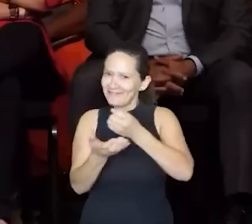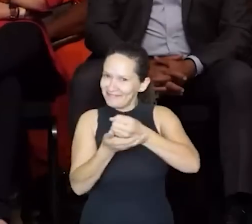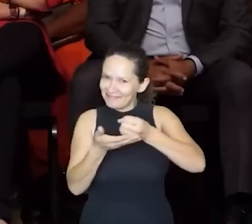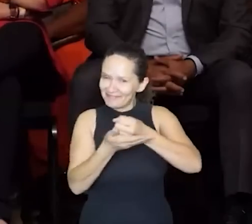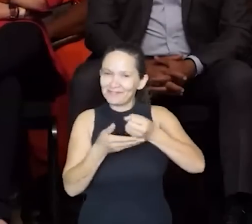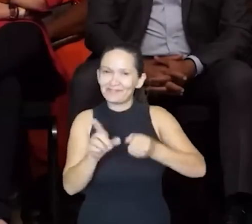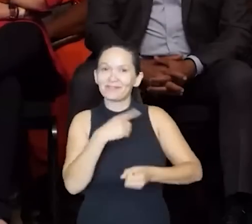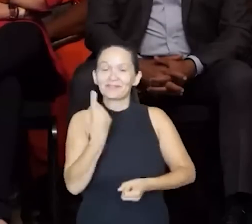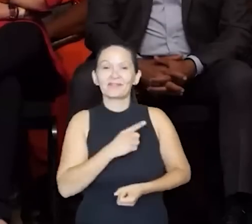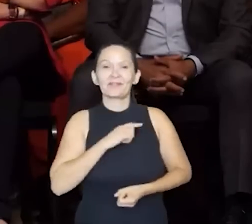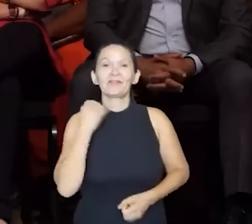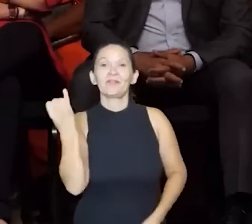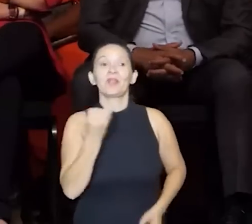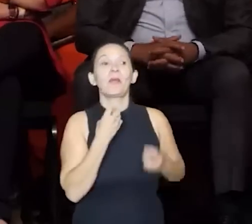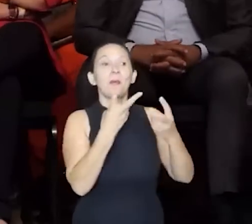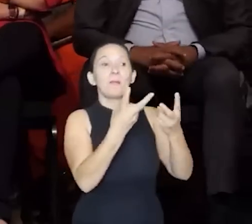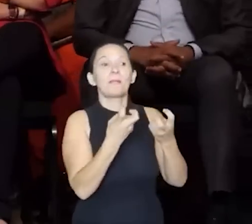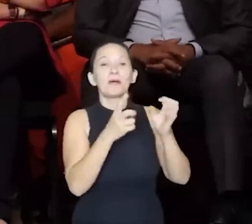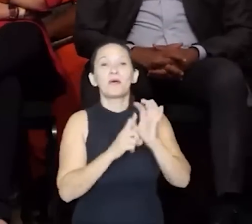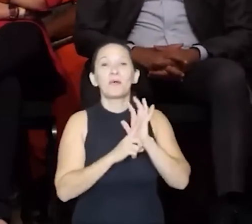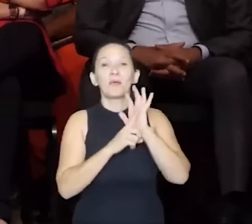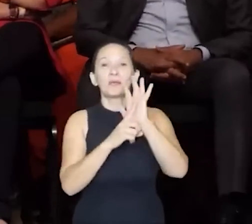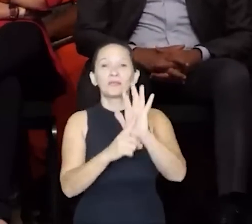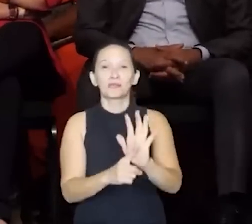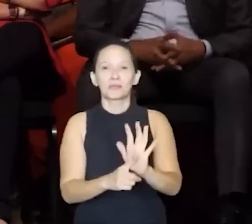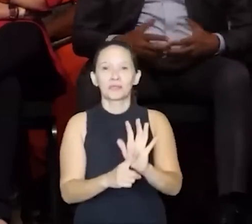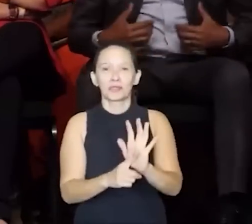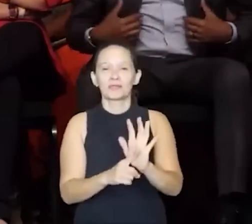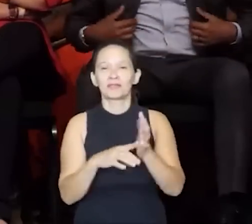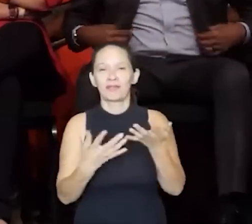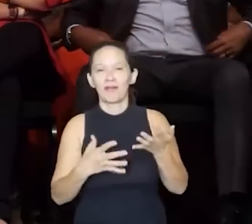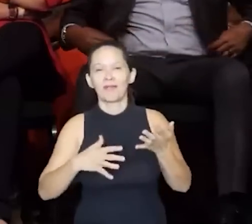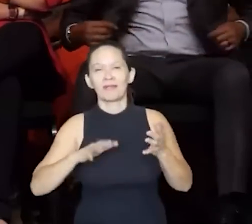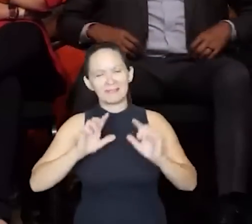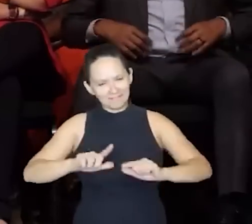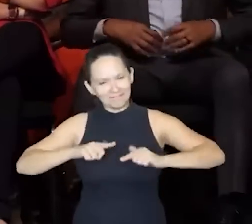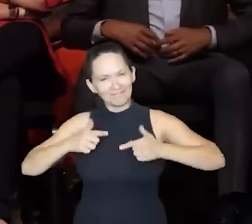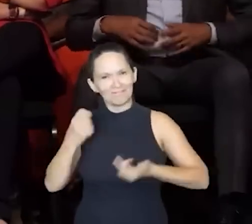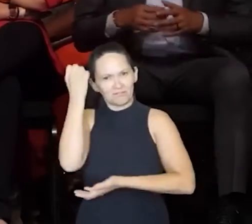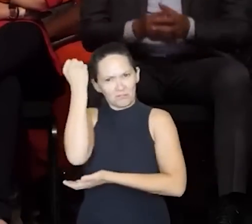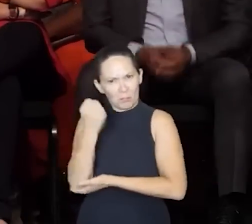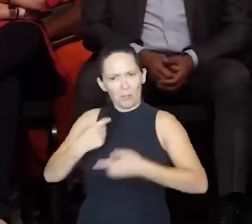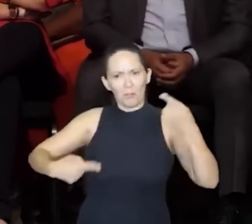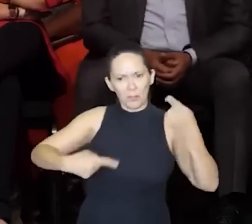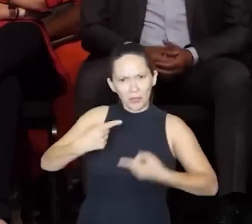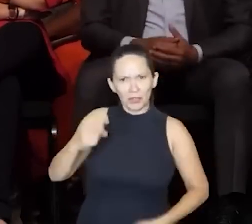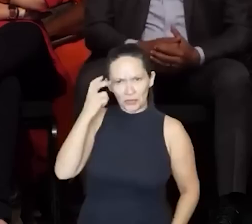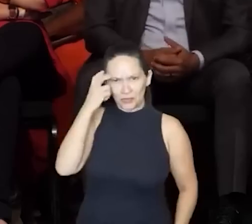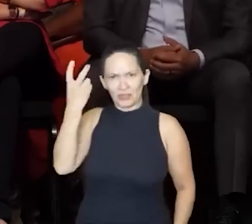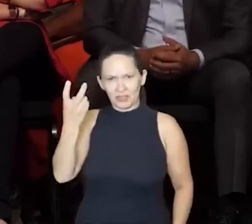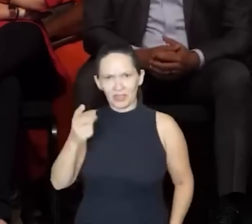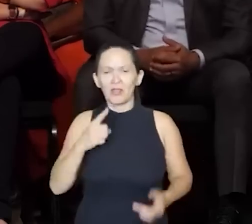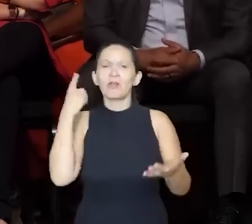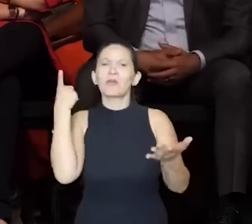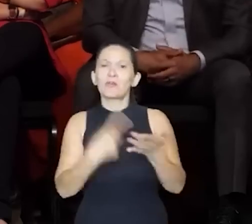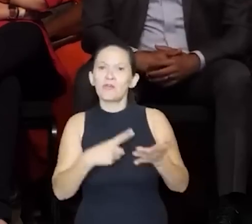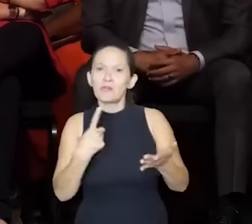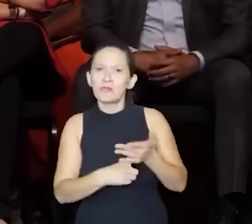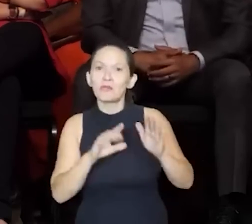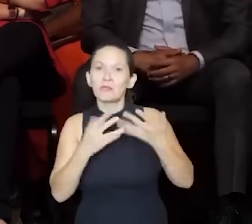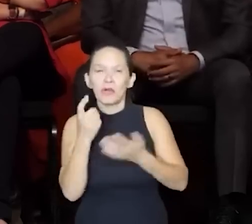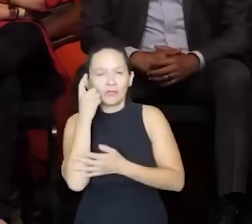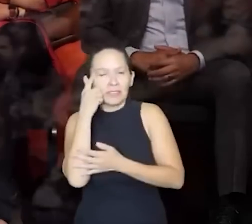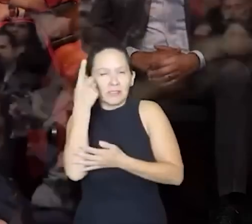a importante contribuição de notáveis militantes políticos e intelectuais, comprometidos com os ideais